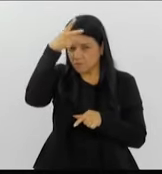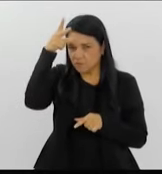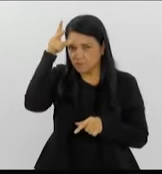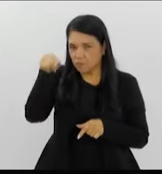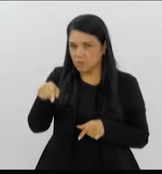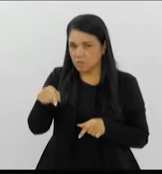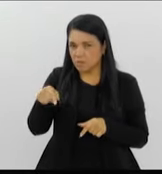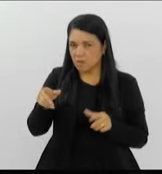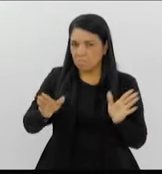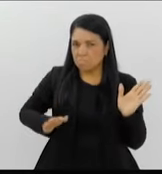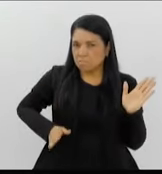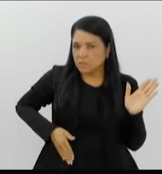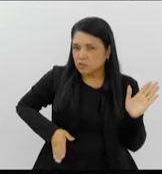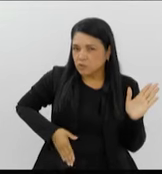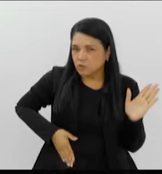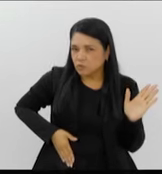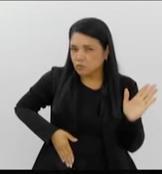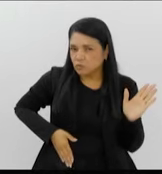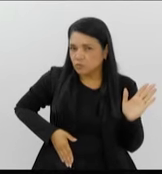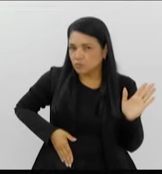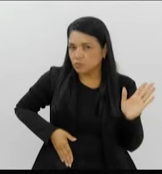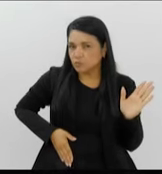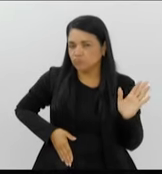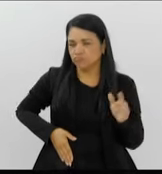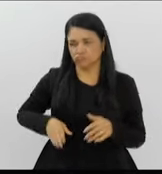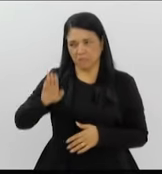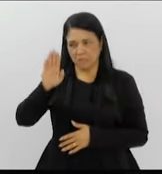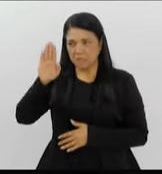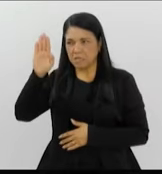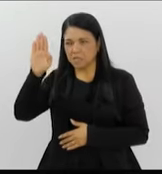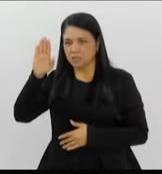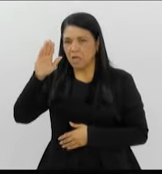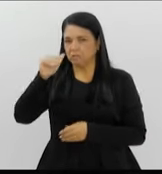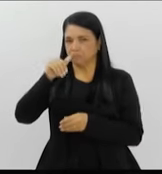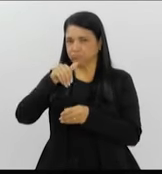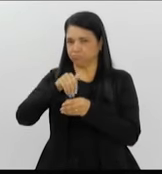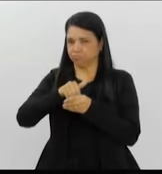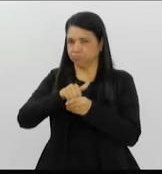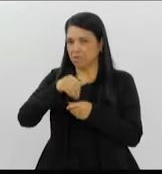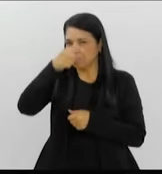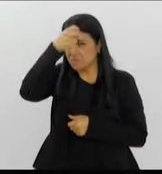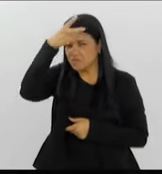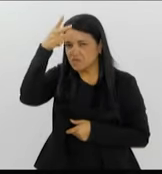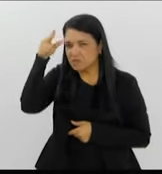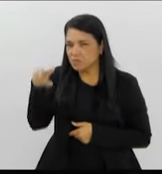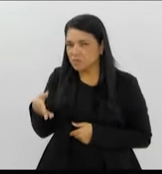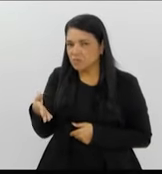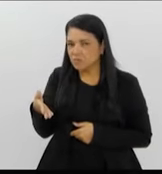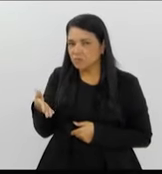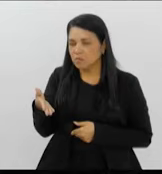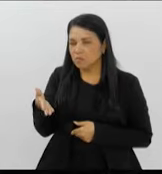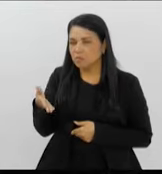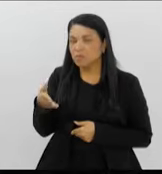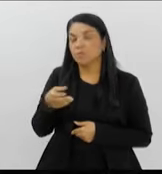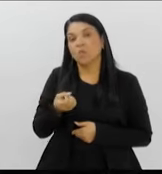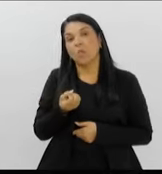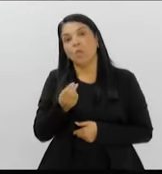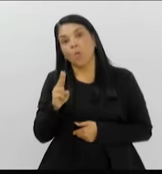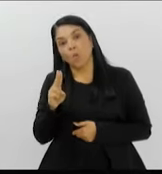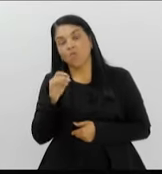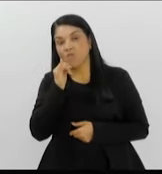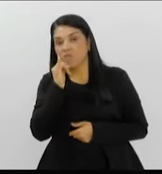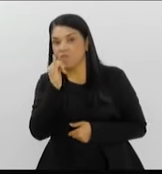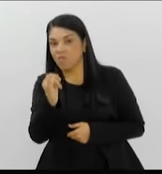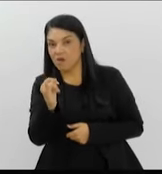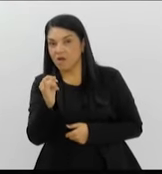são bandidos? Ele é um candidato a prefeito? Ou ele queria dizer que alguns políticos